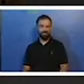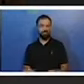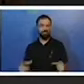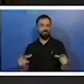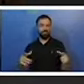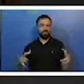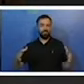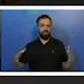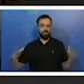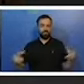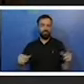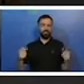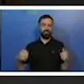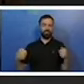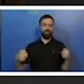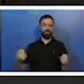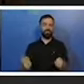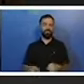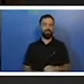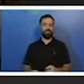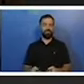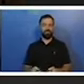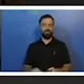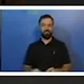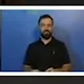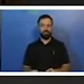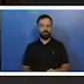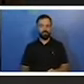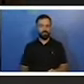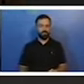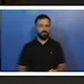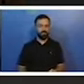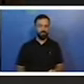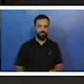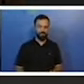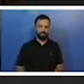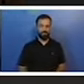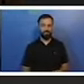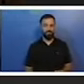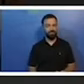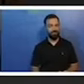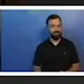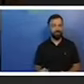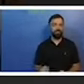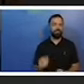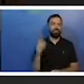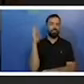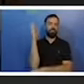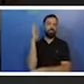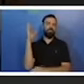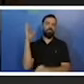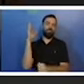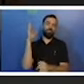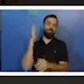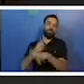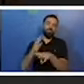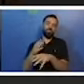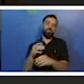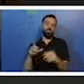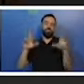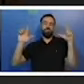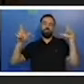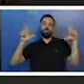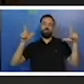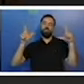pouco de espaço né isso pra que você não deixe que o bastão cair em algum móvel numa televisão é